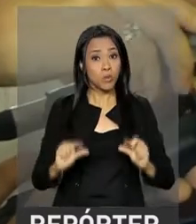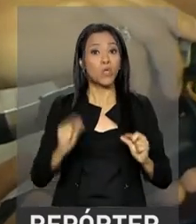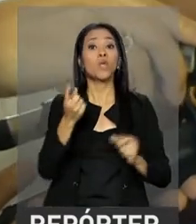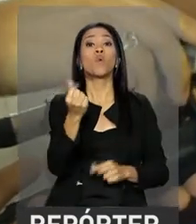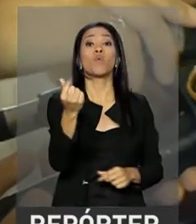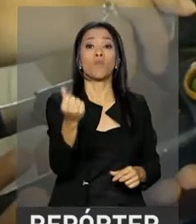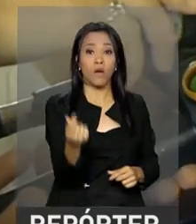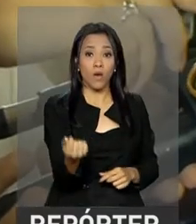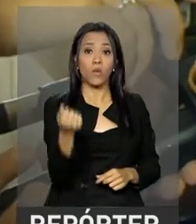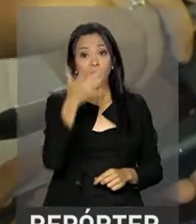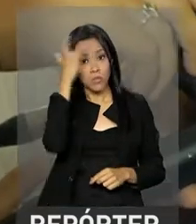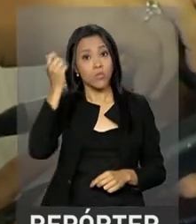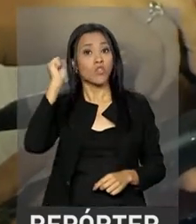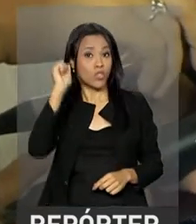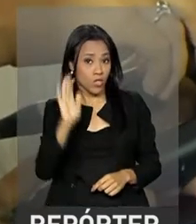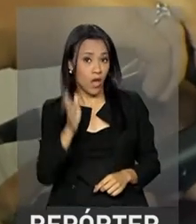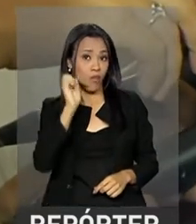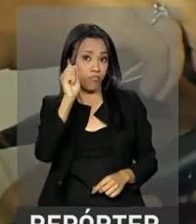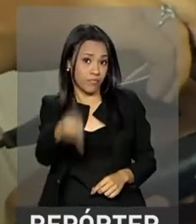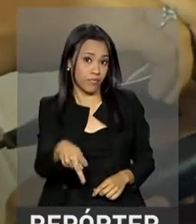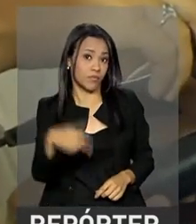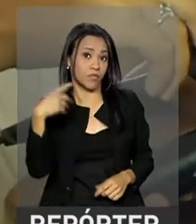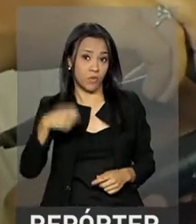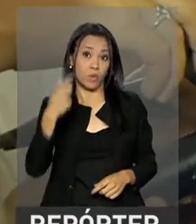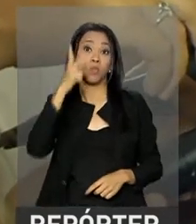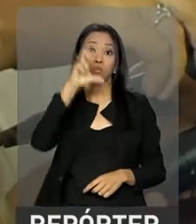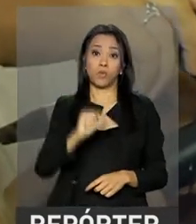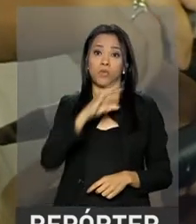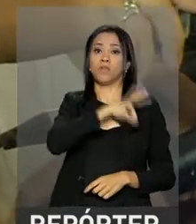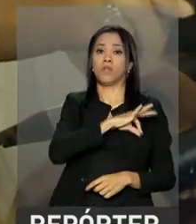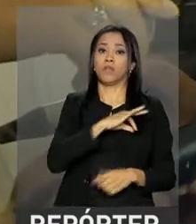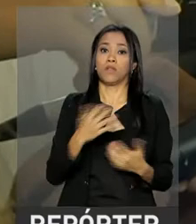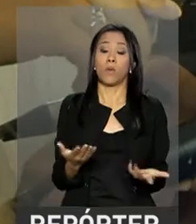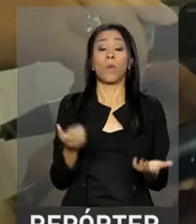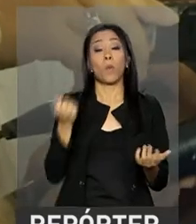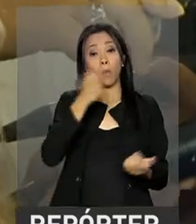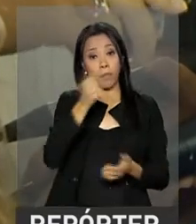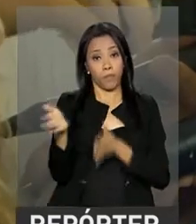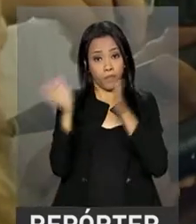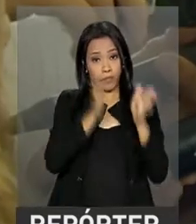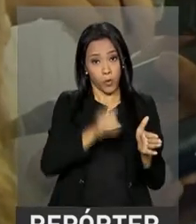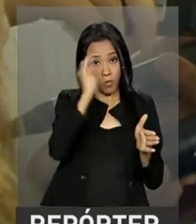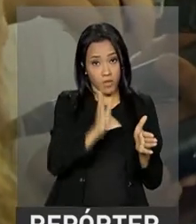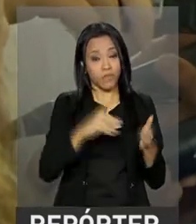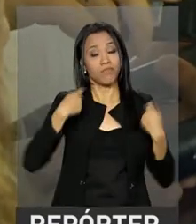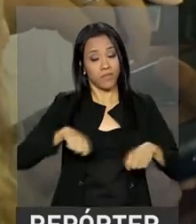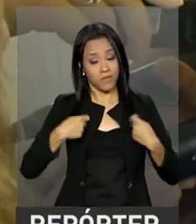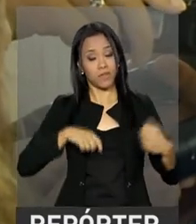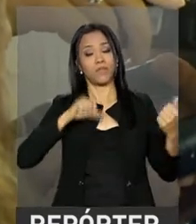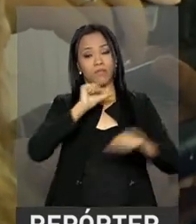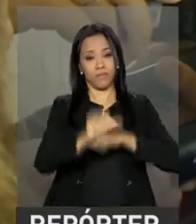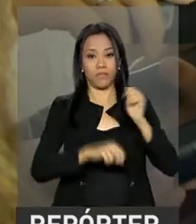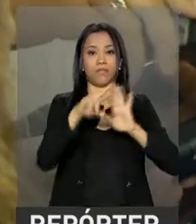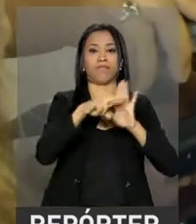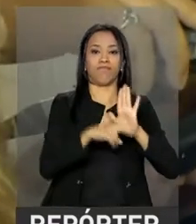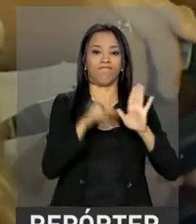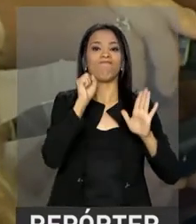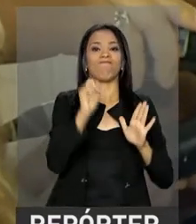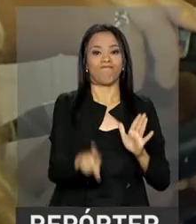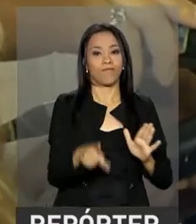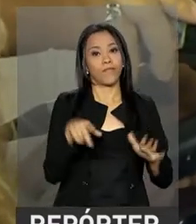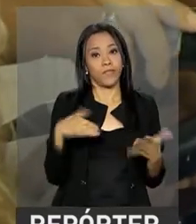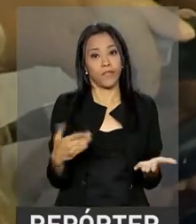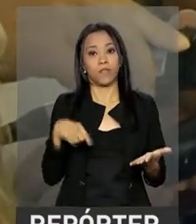aposentadoria das pessoas já aposentadas. O Brasil está longe disso, porque está na hora de fazer a reforma. Portanto, acreditamos